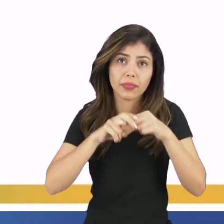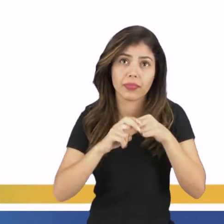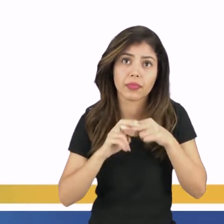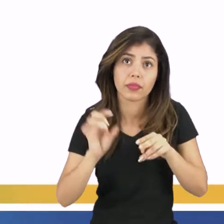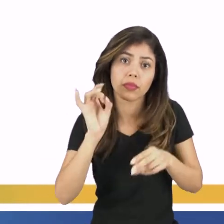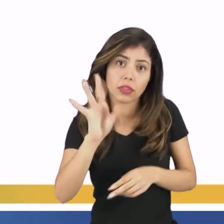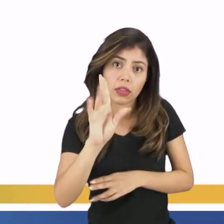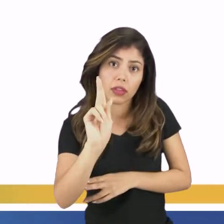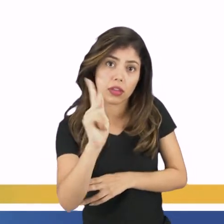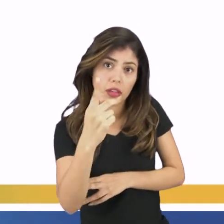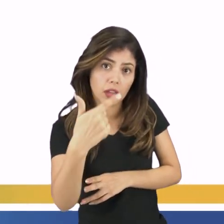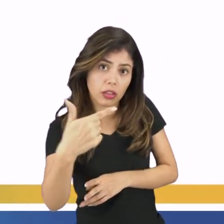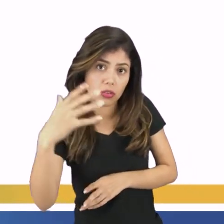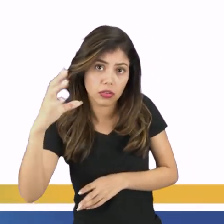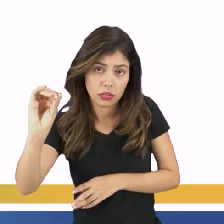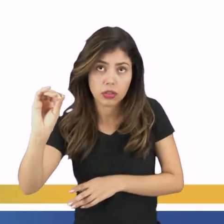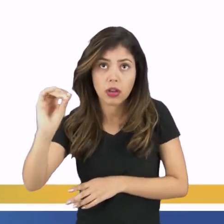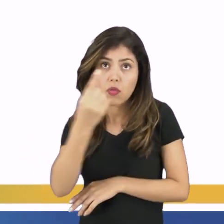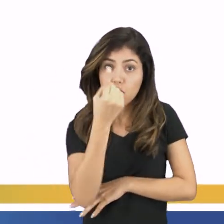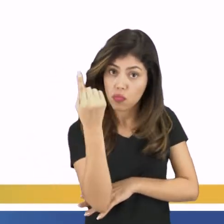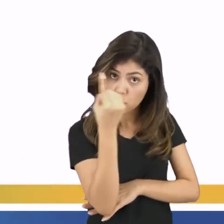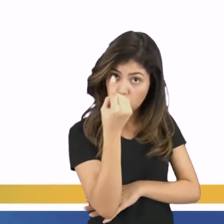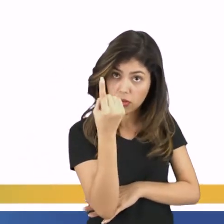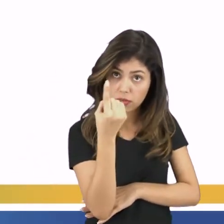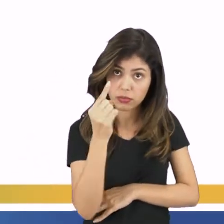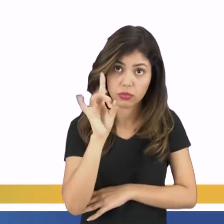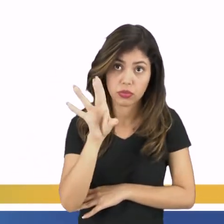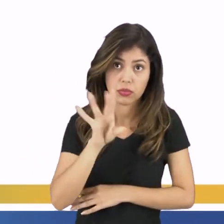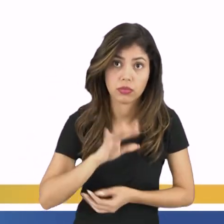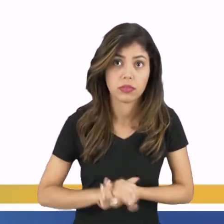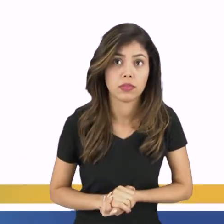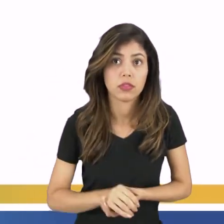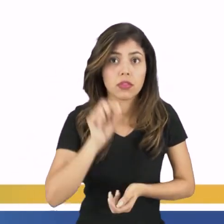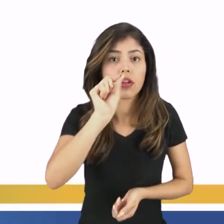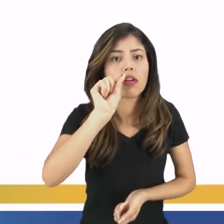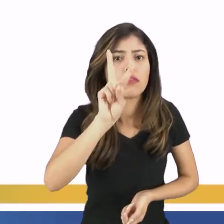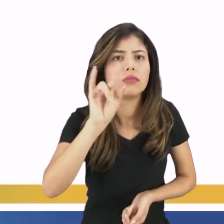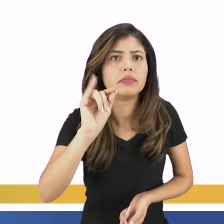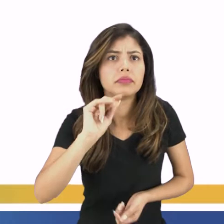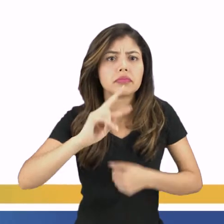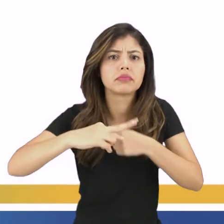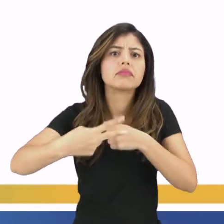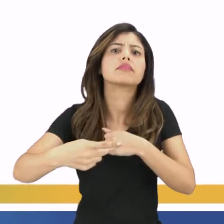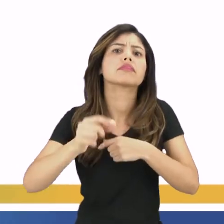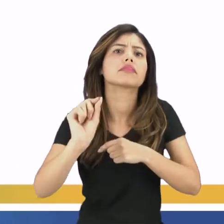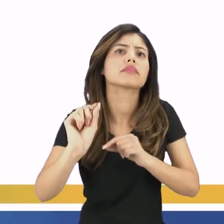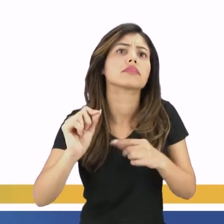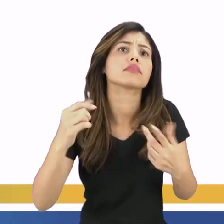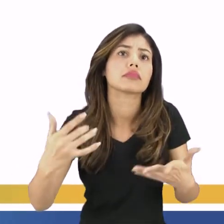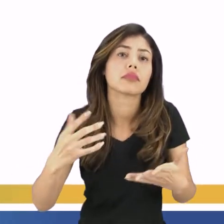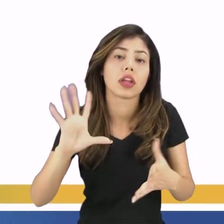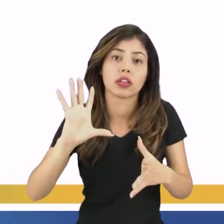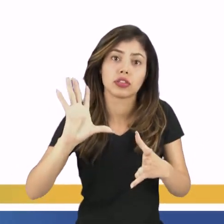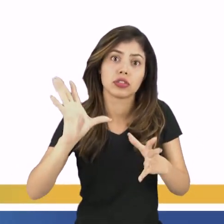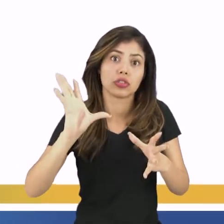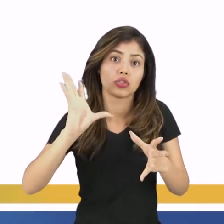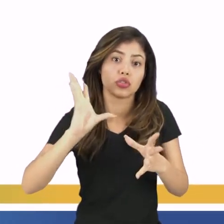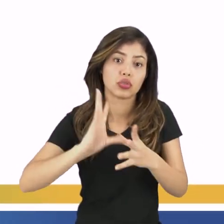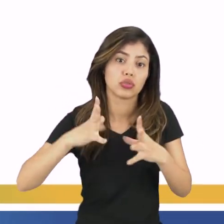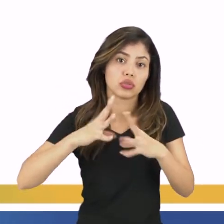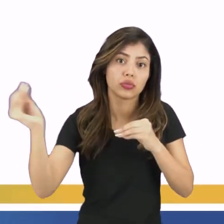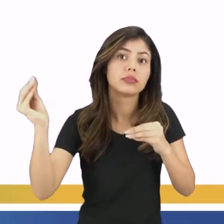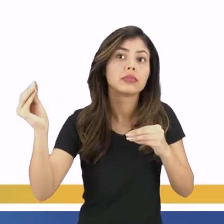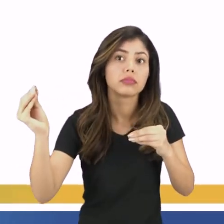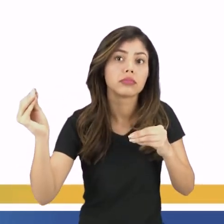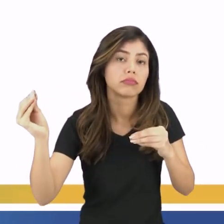só formou uma molécula de água. E o que vai acontecer com esse hidrogênio? Ele vai sumir ou